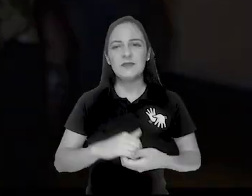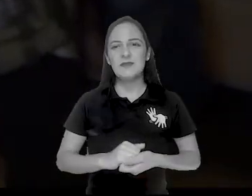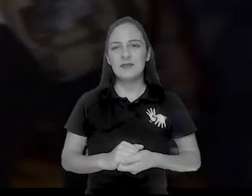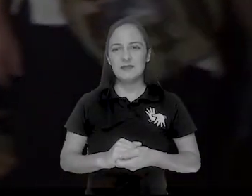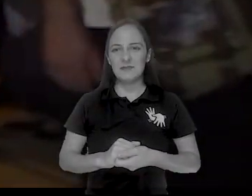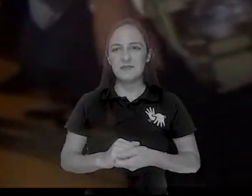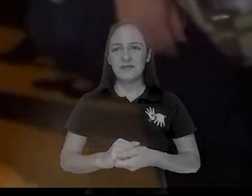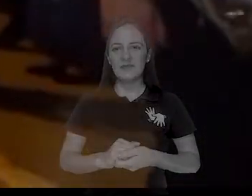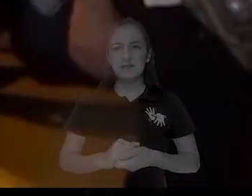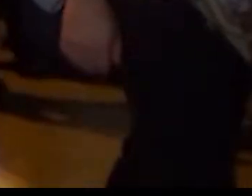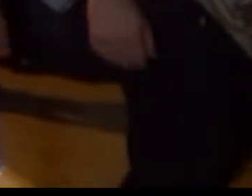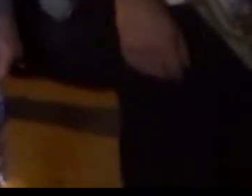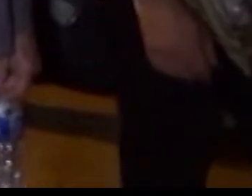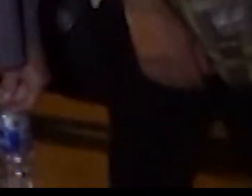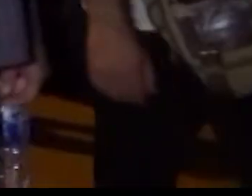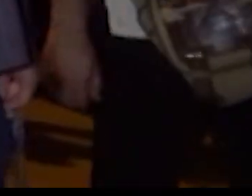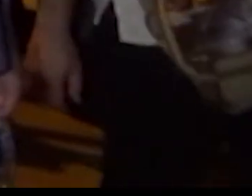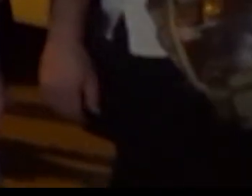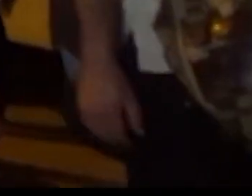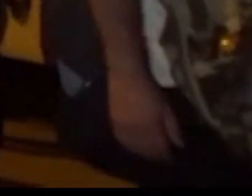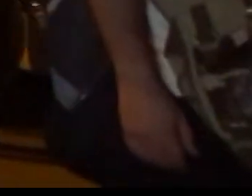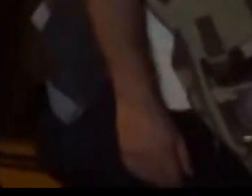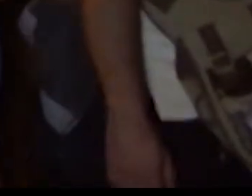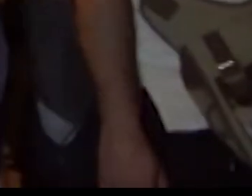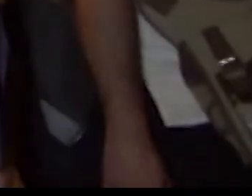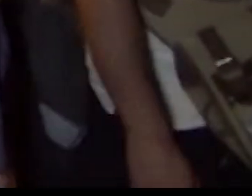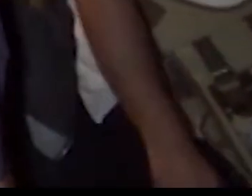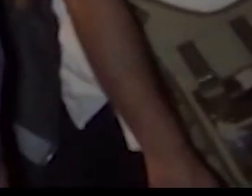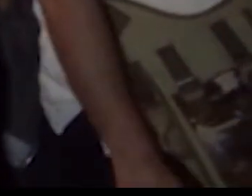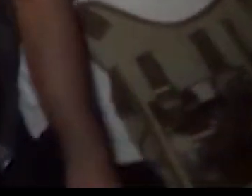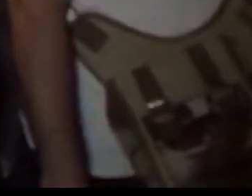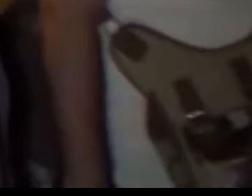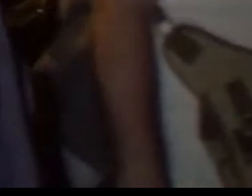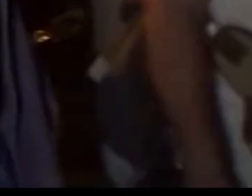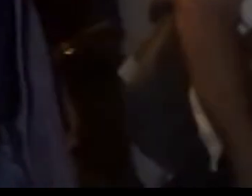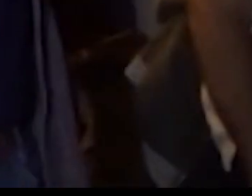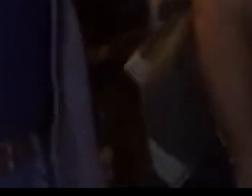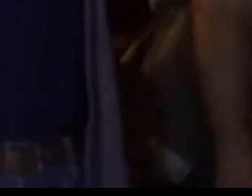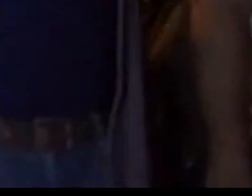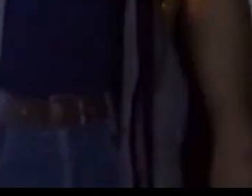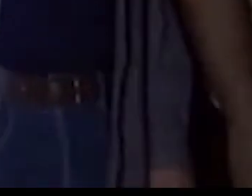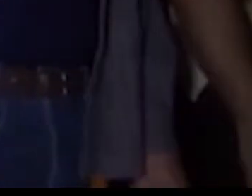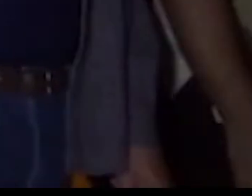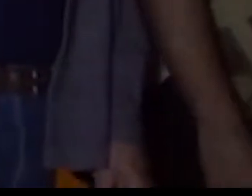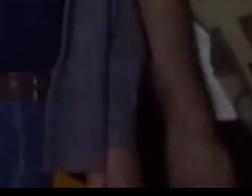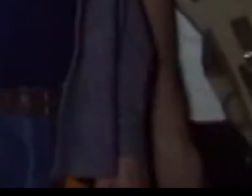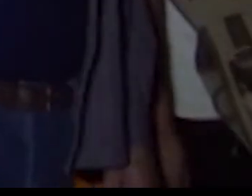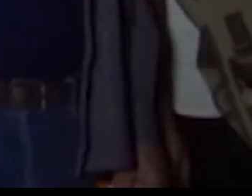É,